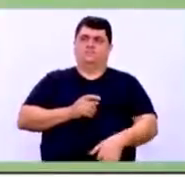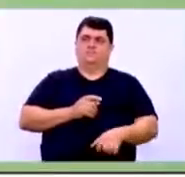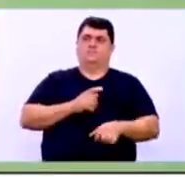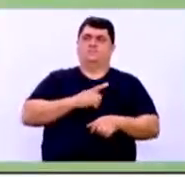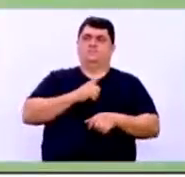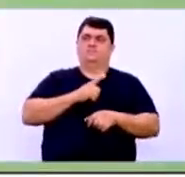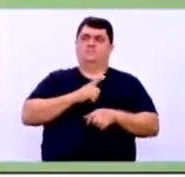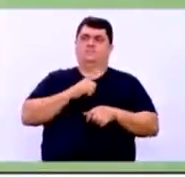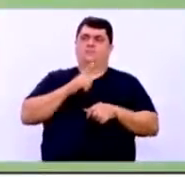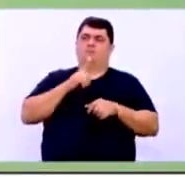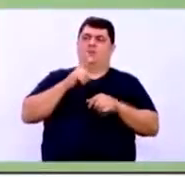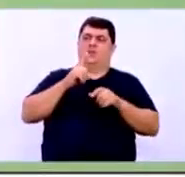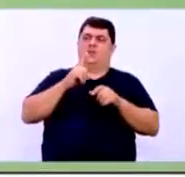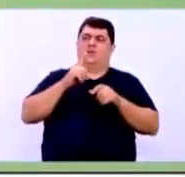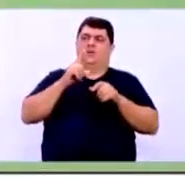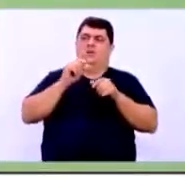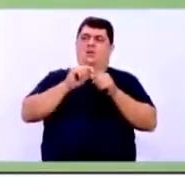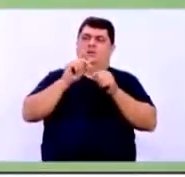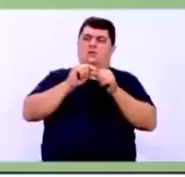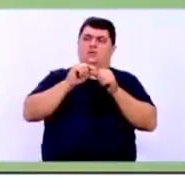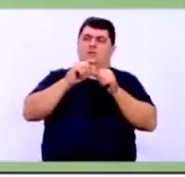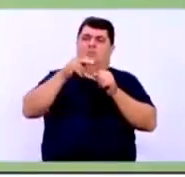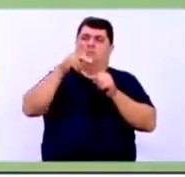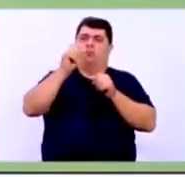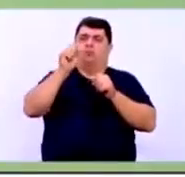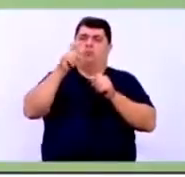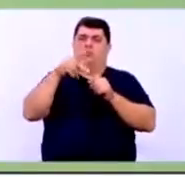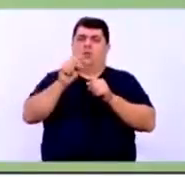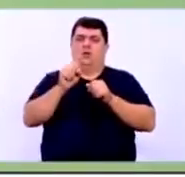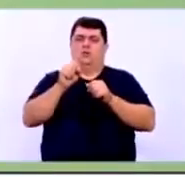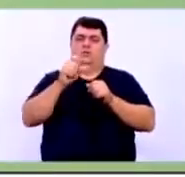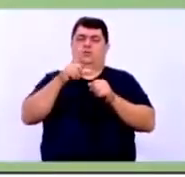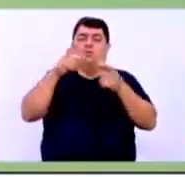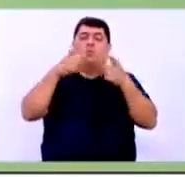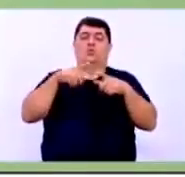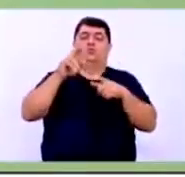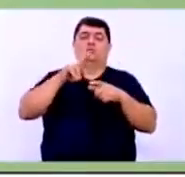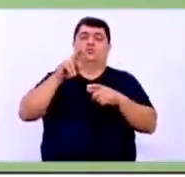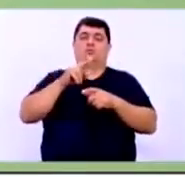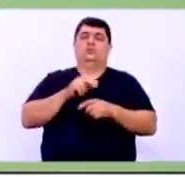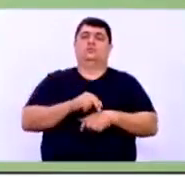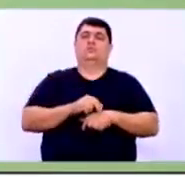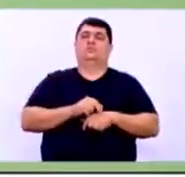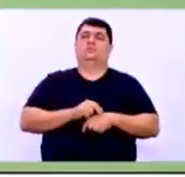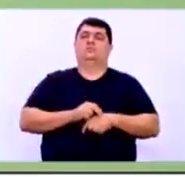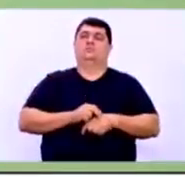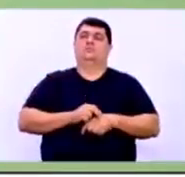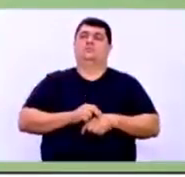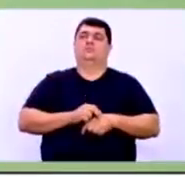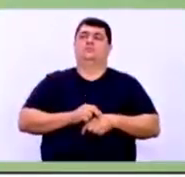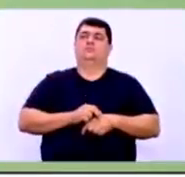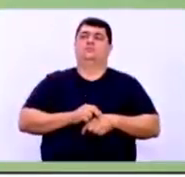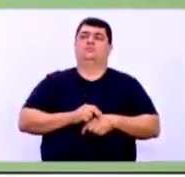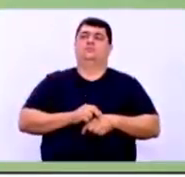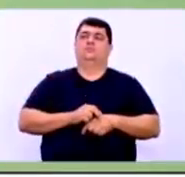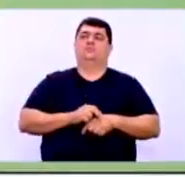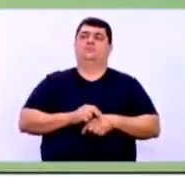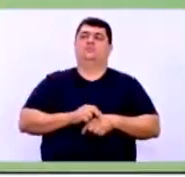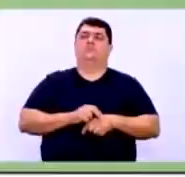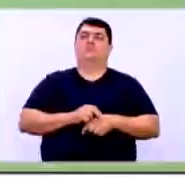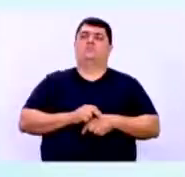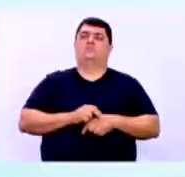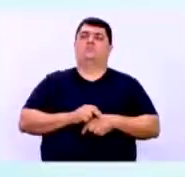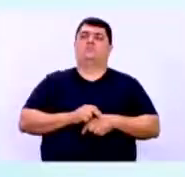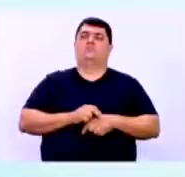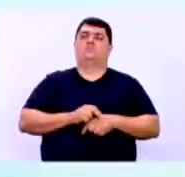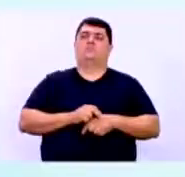ponderada, assim como o PEPS. O PEPS ele é mais utilizado onde? Vamos lá, vamos para a tela. Vem comigo